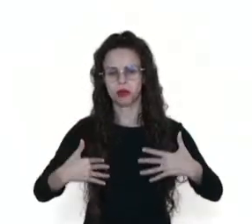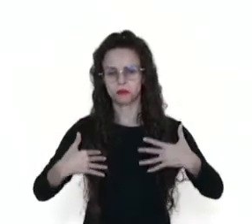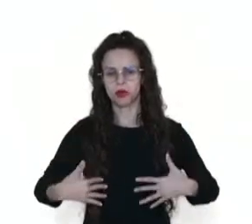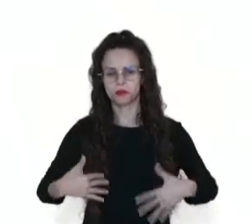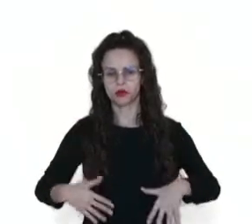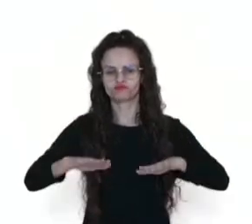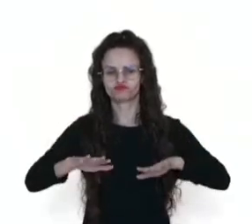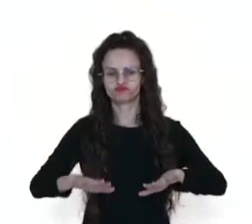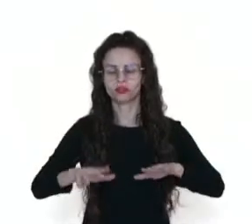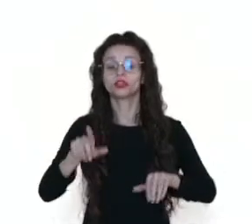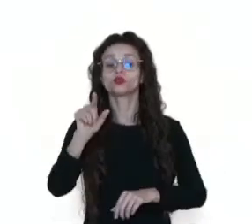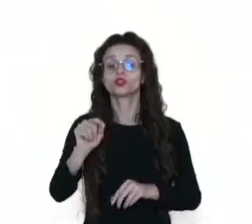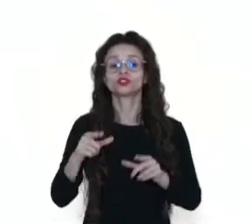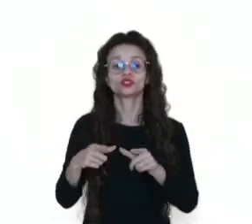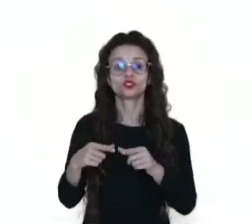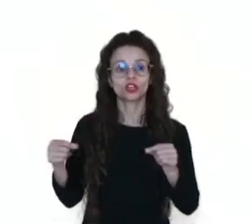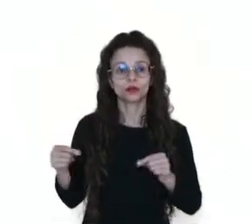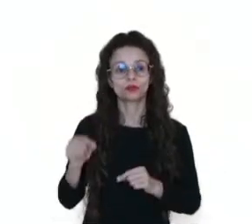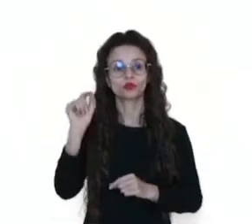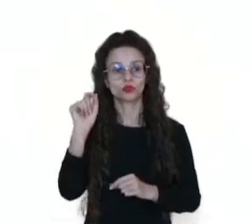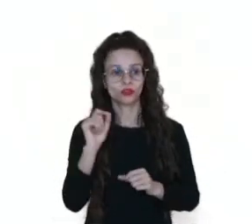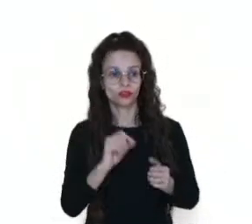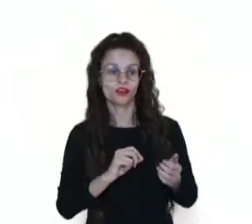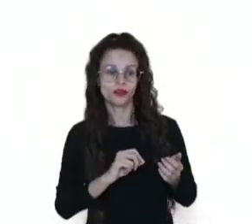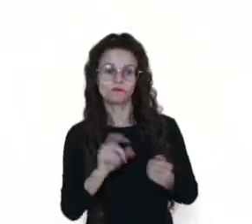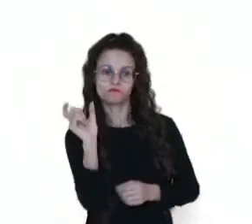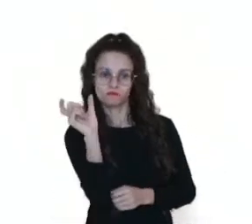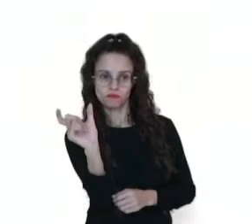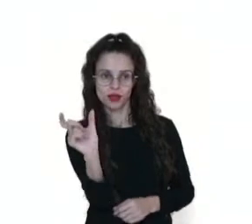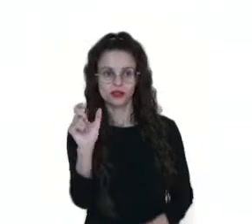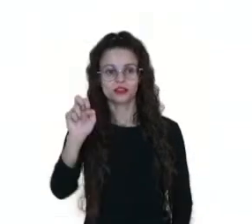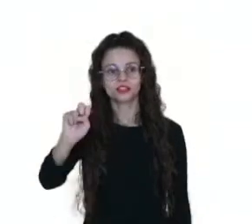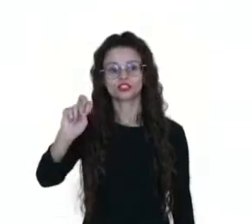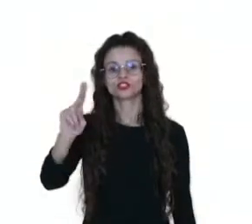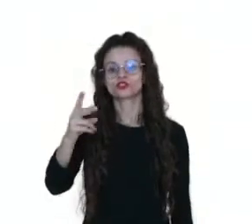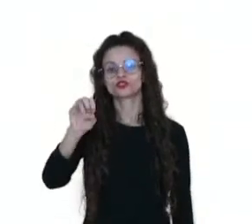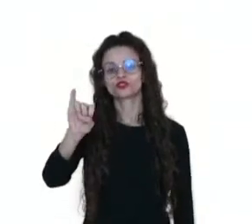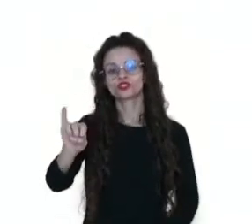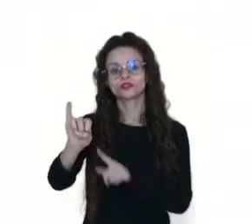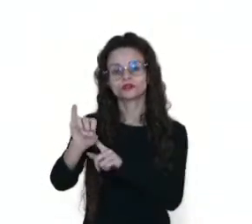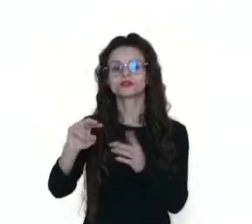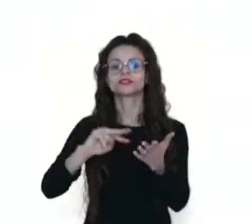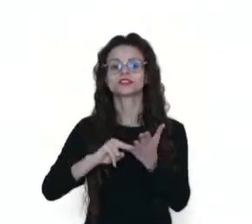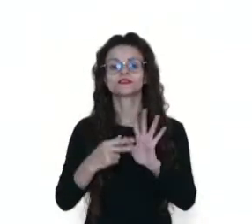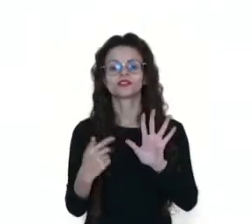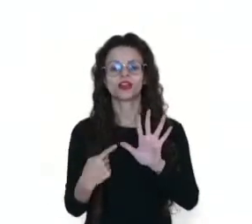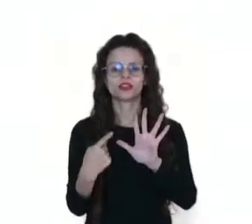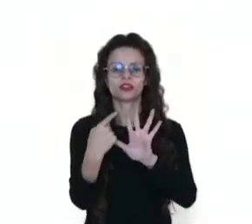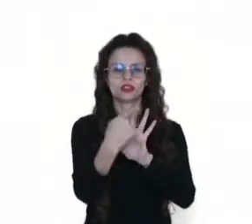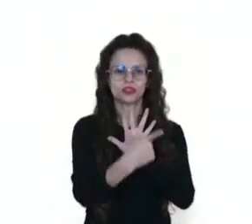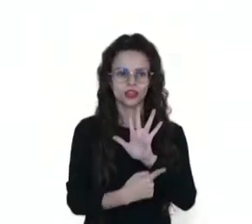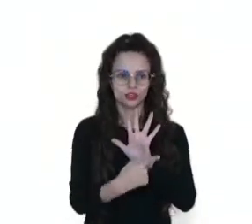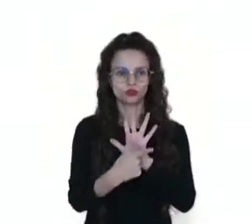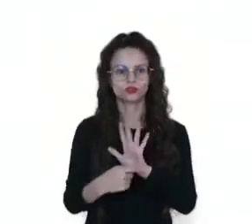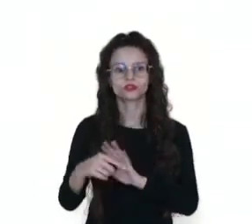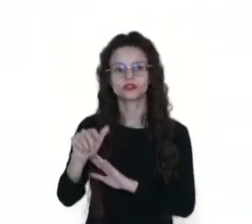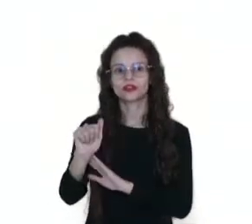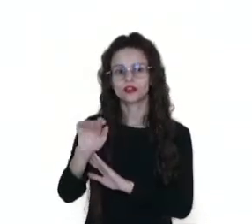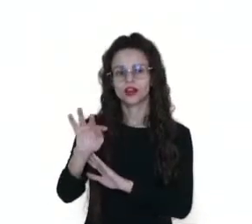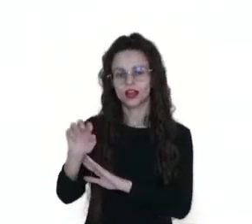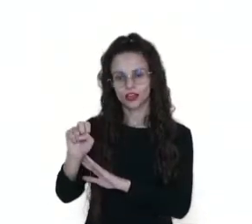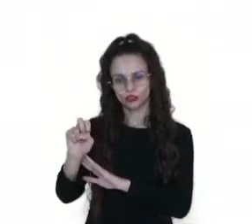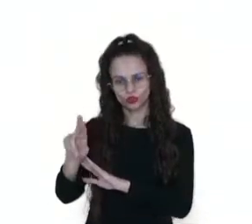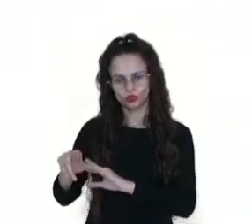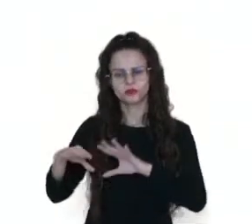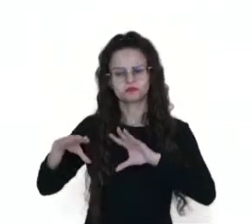Em japonês, o vocábulo, né, a palavra vem de shi, dedos, e atsu, pressão. Então,